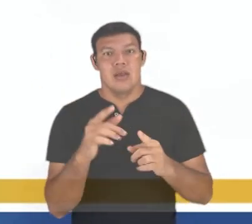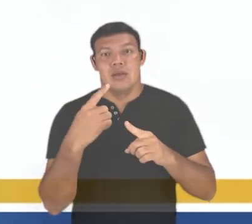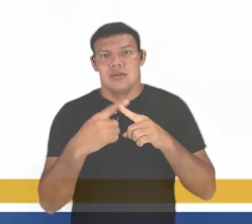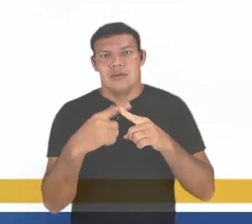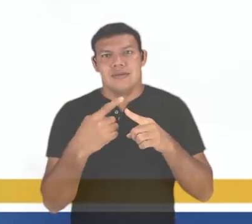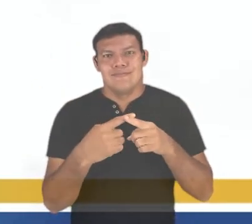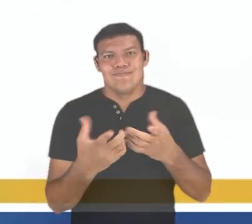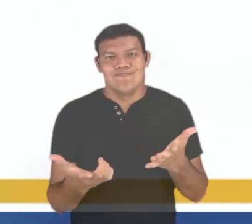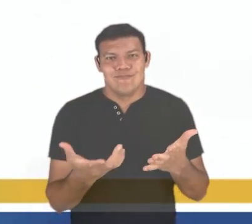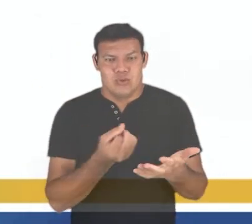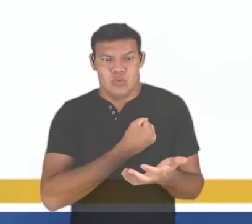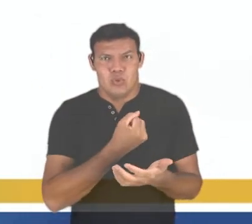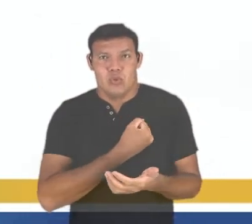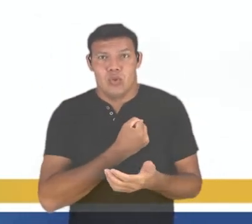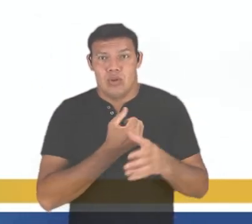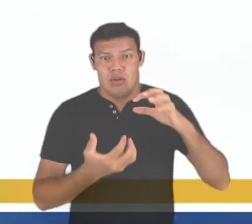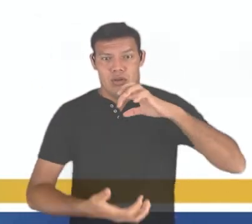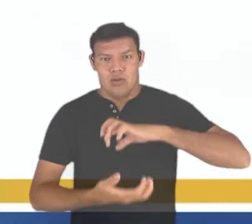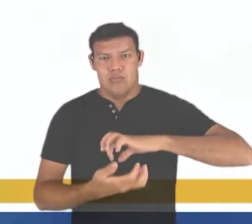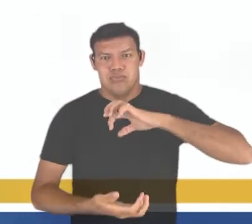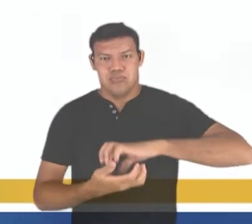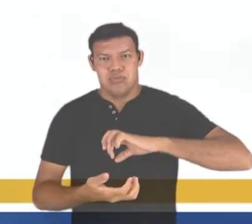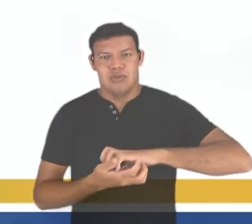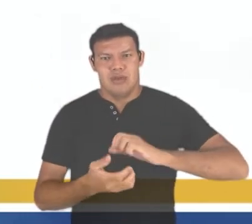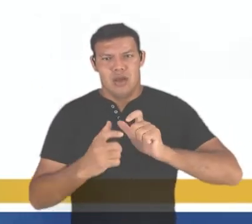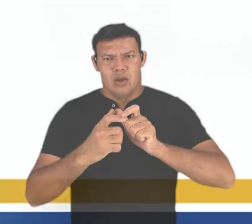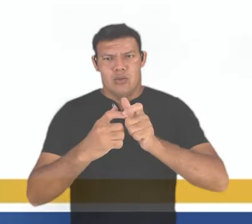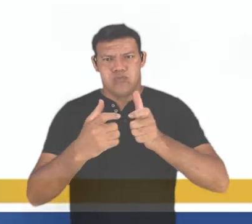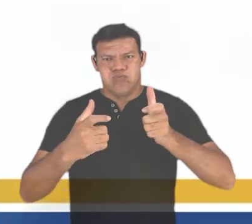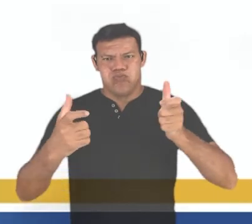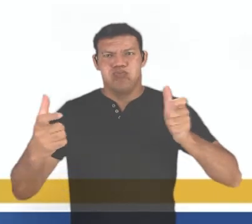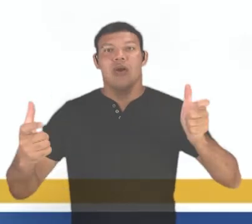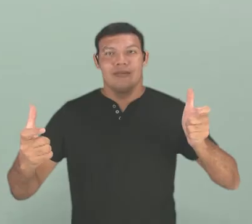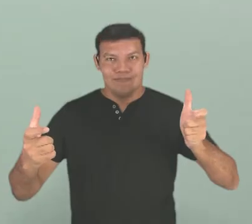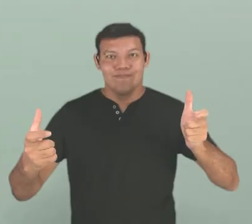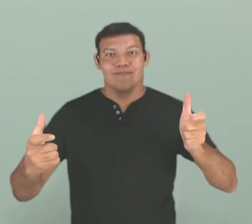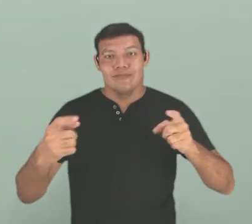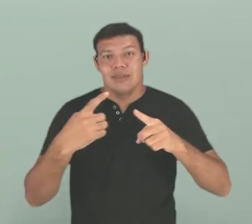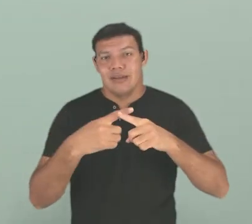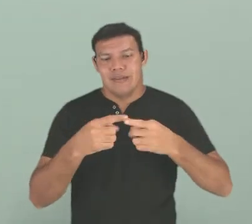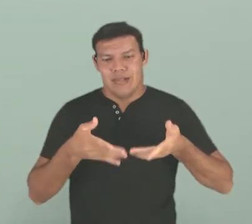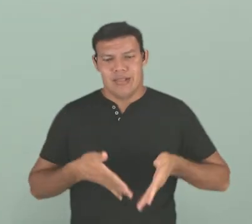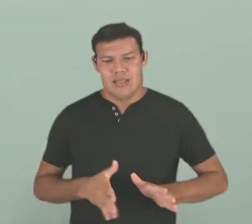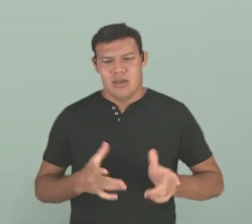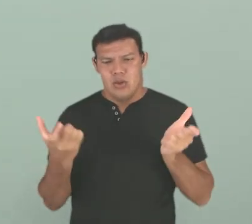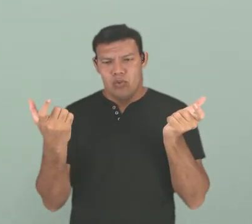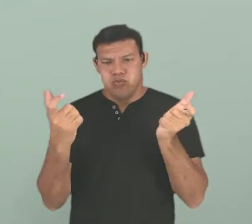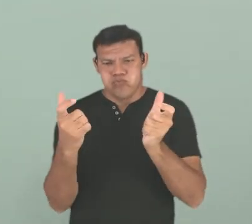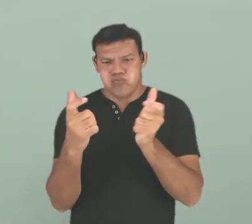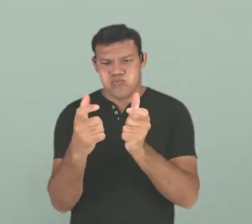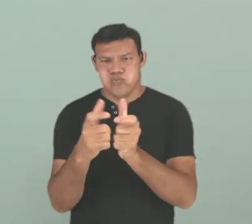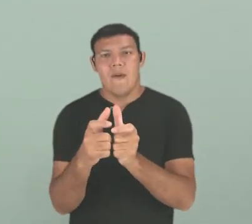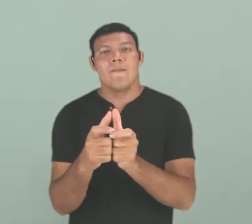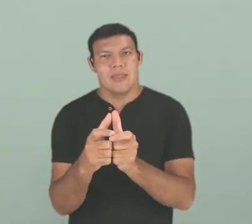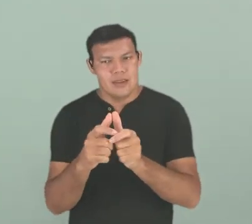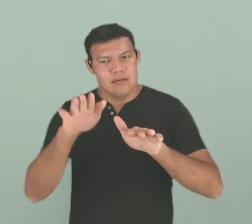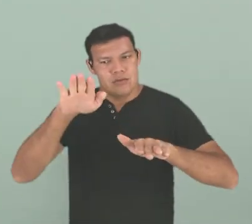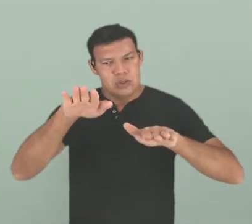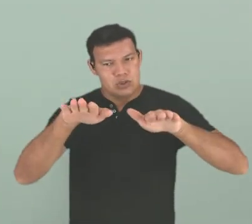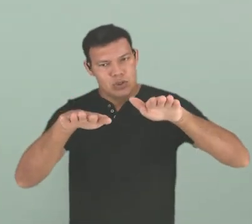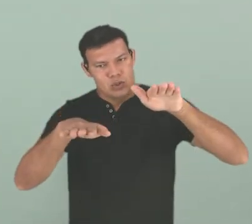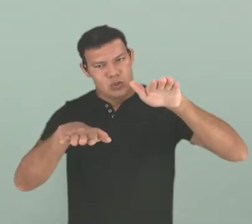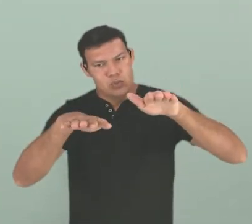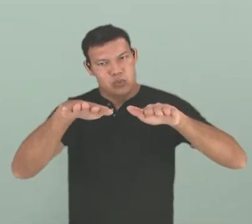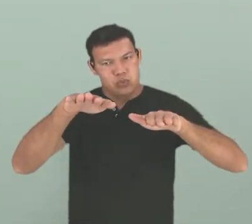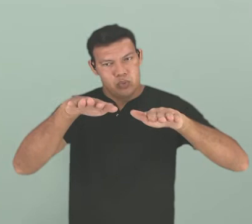de idosos e tinha pouca mão de obra no mercado de trabalho, tendo em vista que nasciam poucas pessoas. Então, tem que haver um equilíbrio. Você